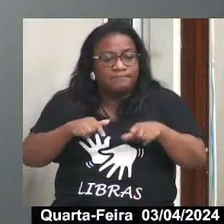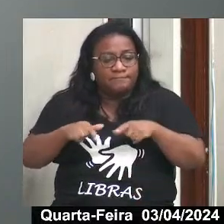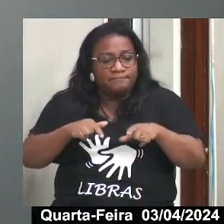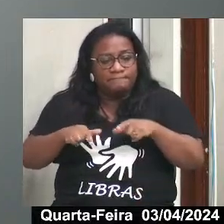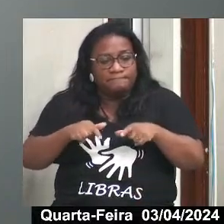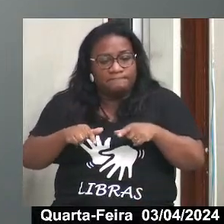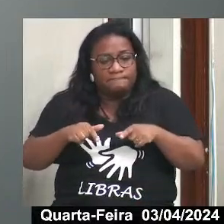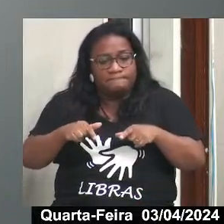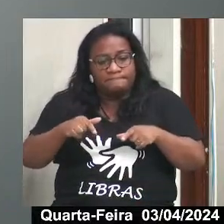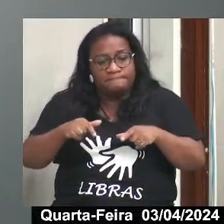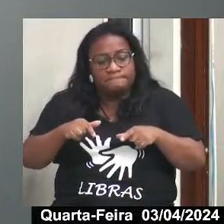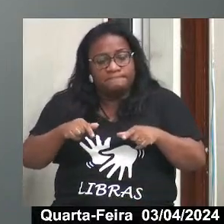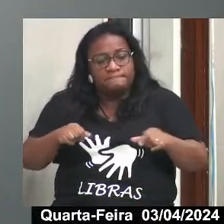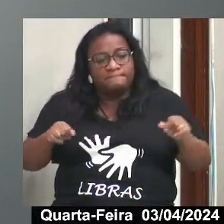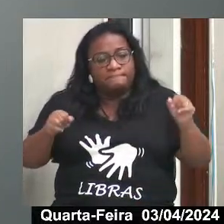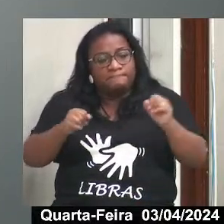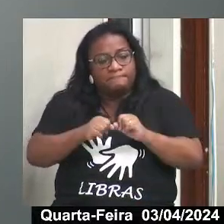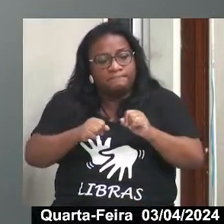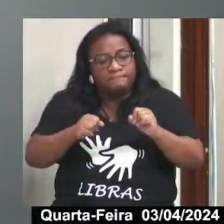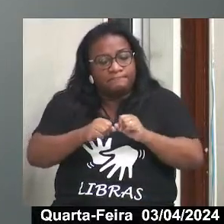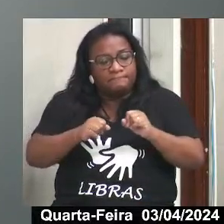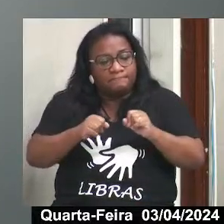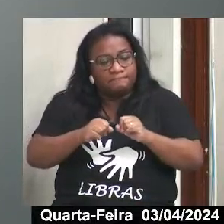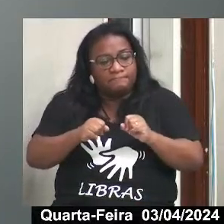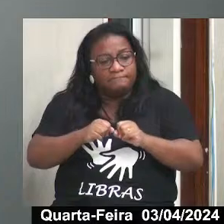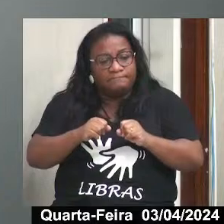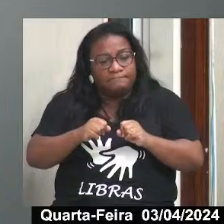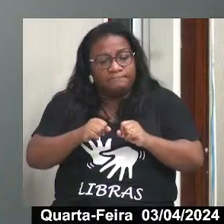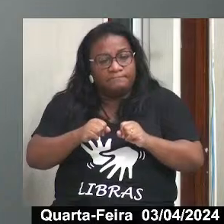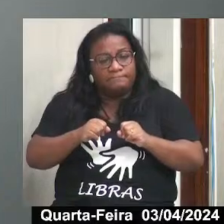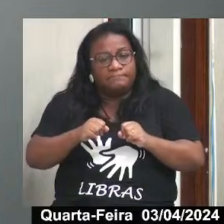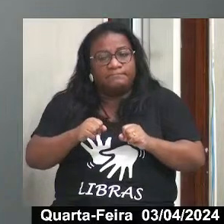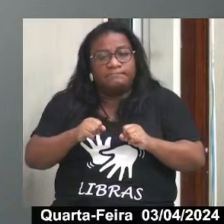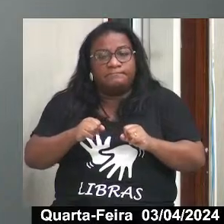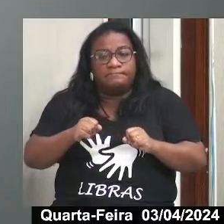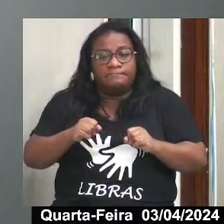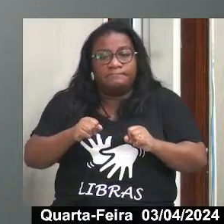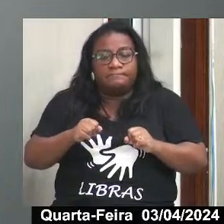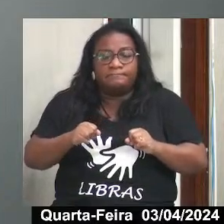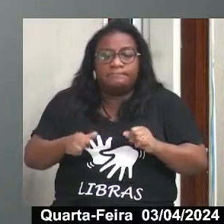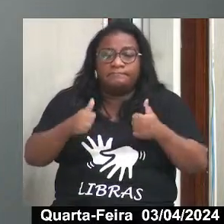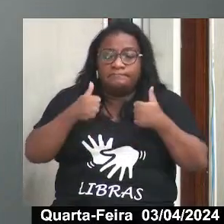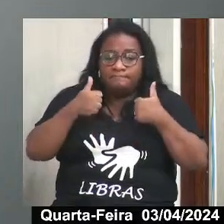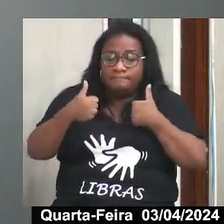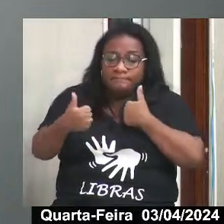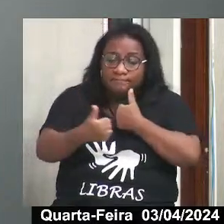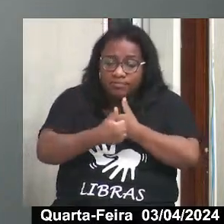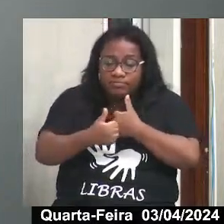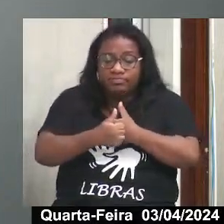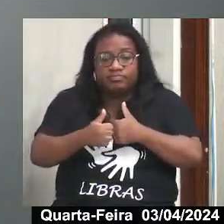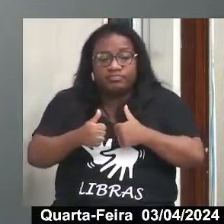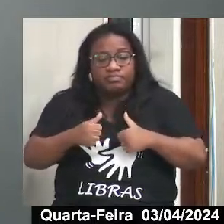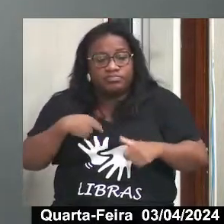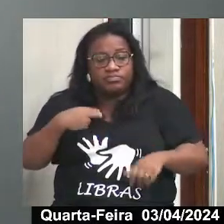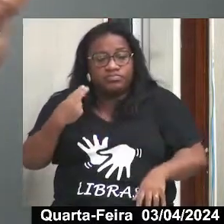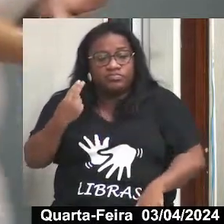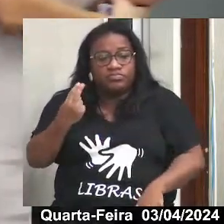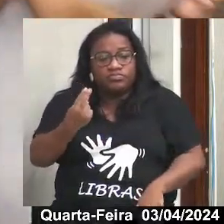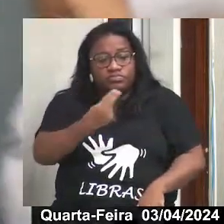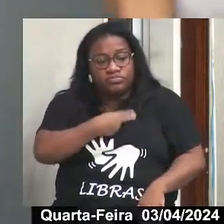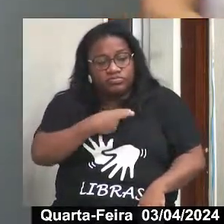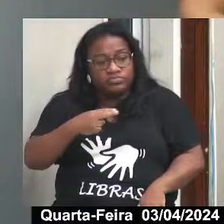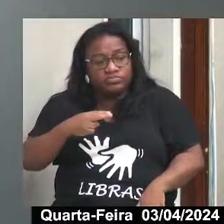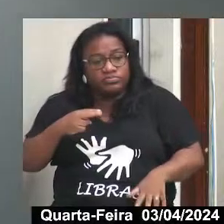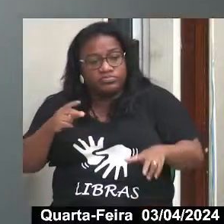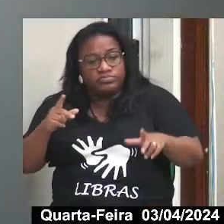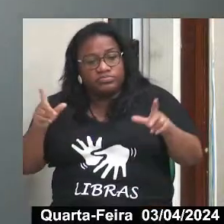trabalhar pelo povo, isso sim é trazer algo que seja de fato positivo para dentro de uma cidade. Eu quero